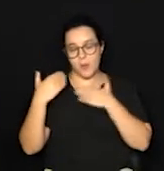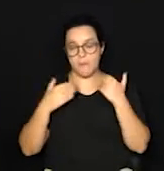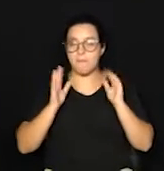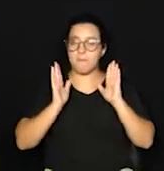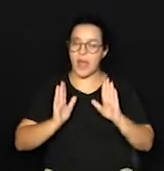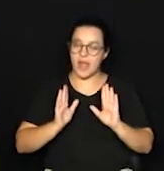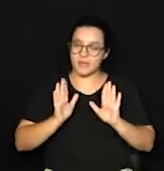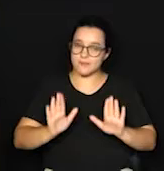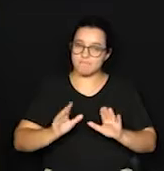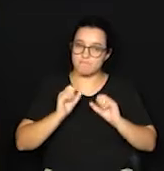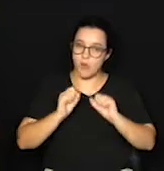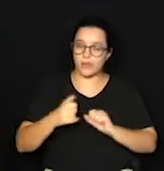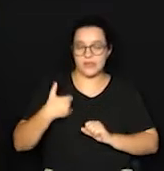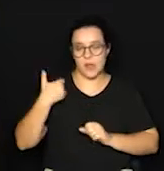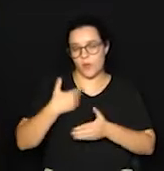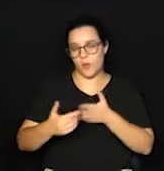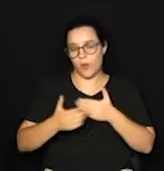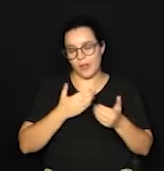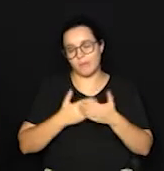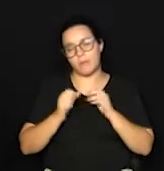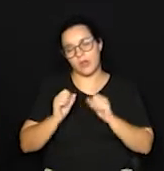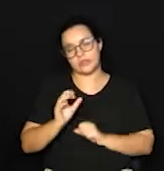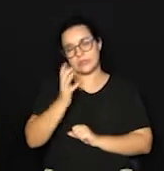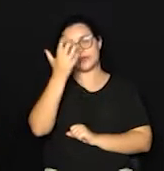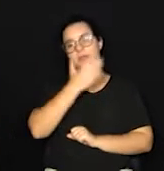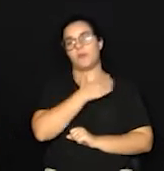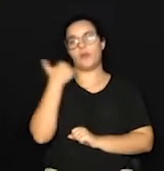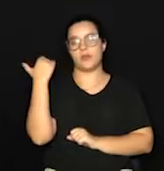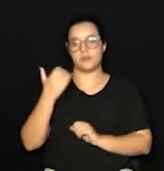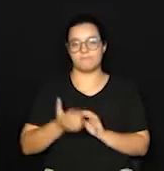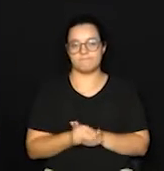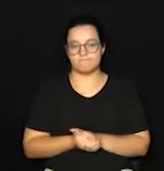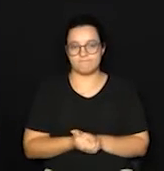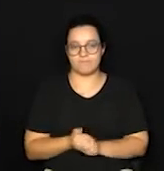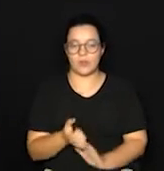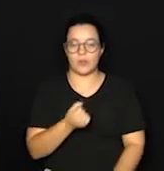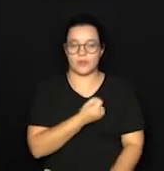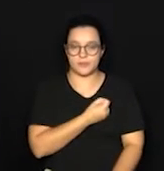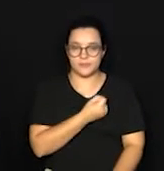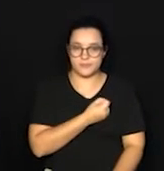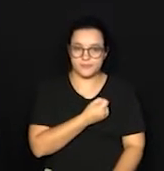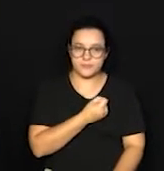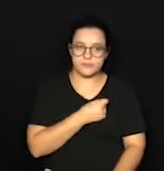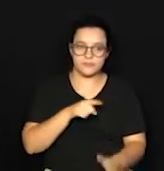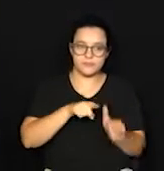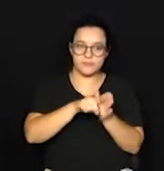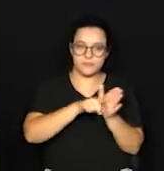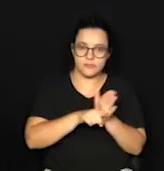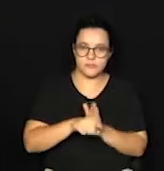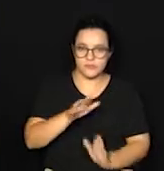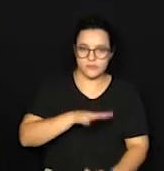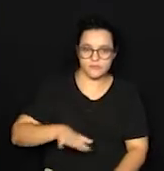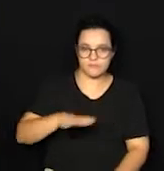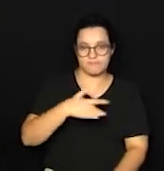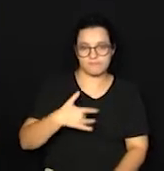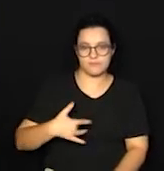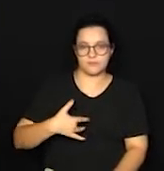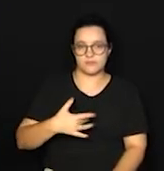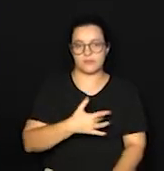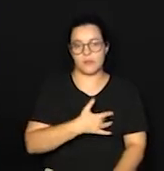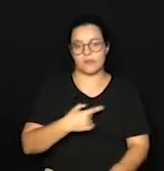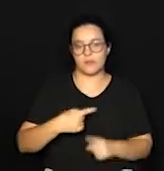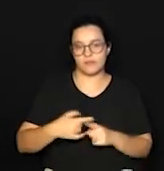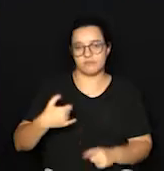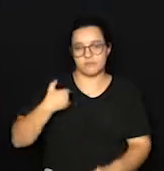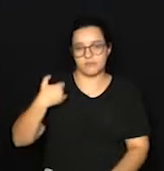que não escolhe idade. Isso mesmo, e a gente sabe que esse número maior, de acordo com as autoridades de saúde, é porque os idosos